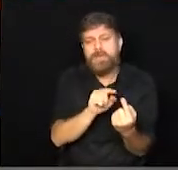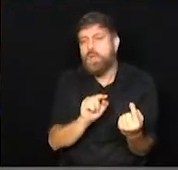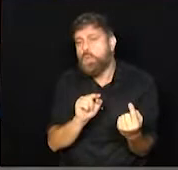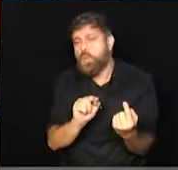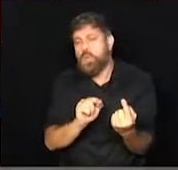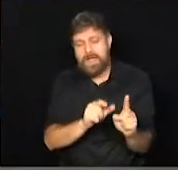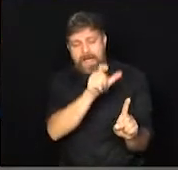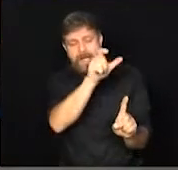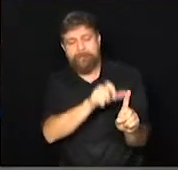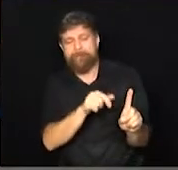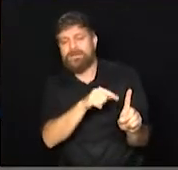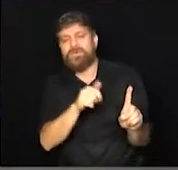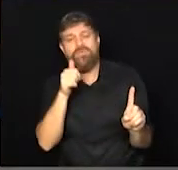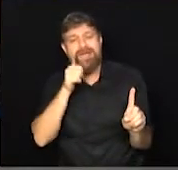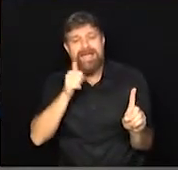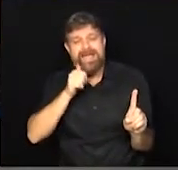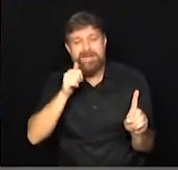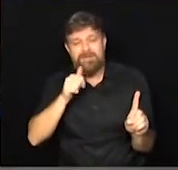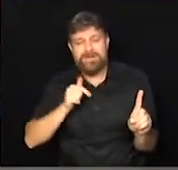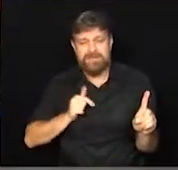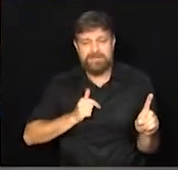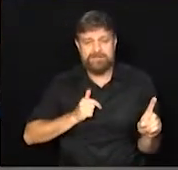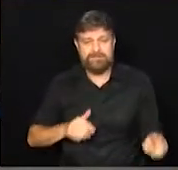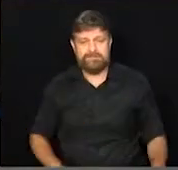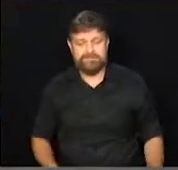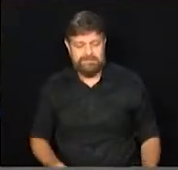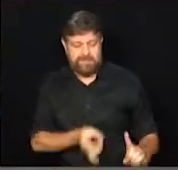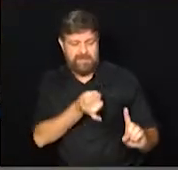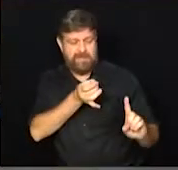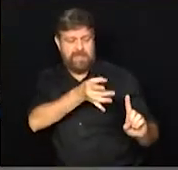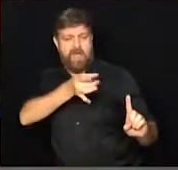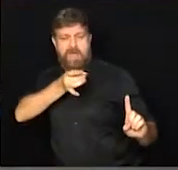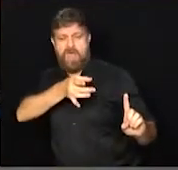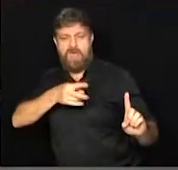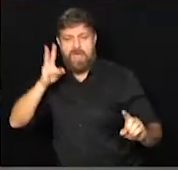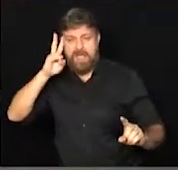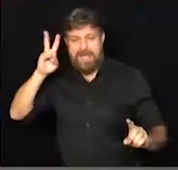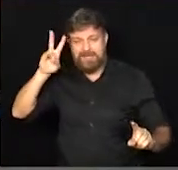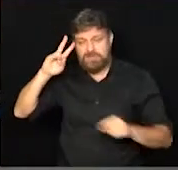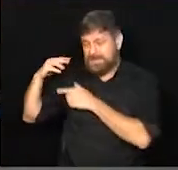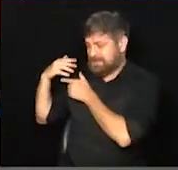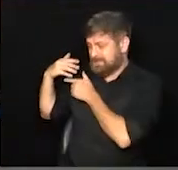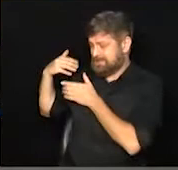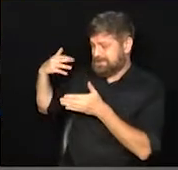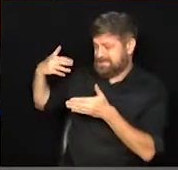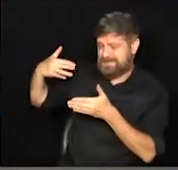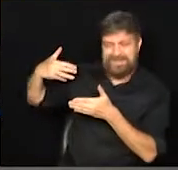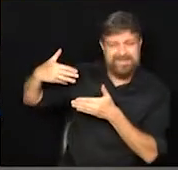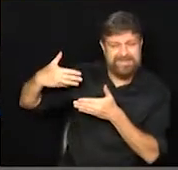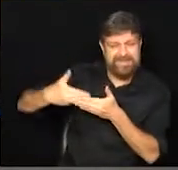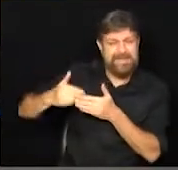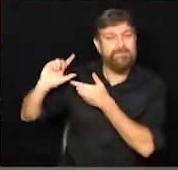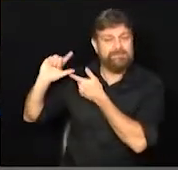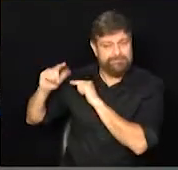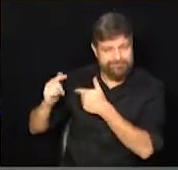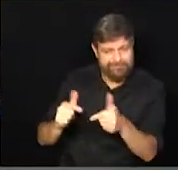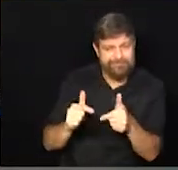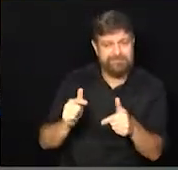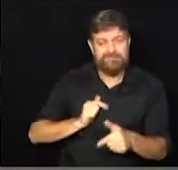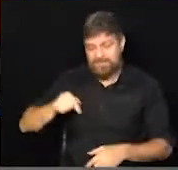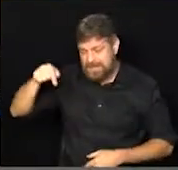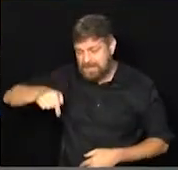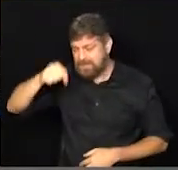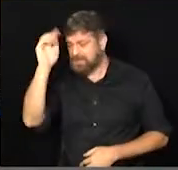que passa por uma discriminação histórica que as mulheres passam numa sociedade patriarcal,